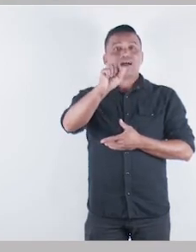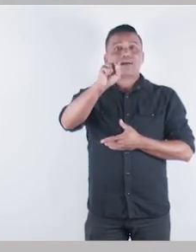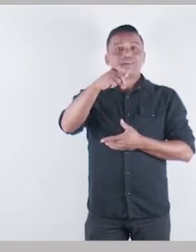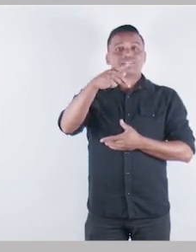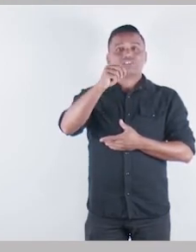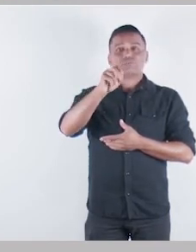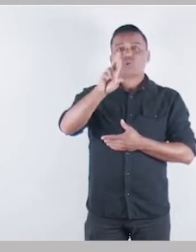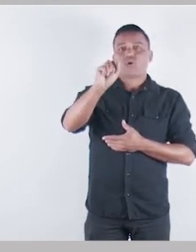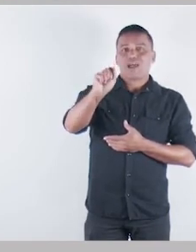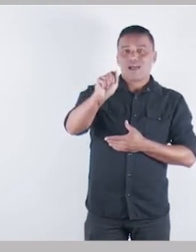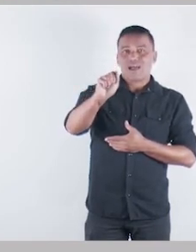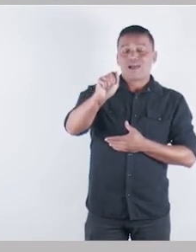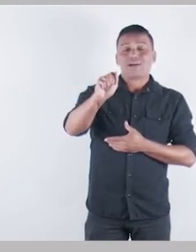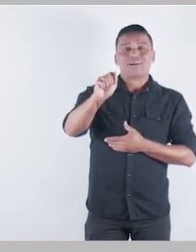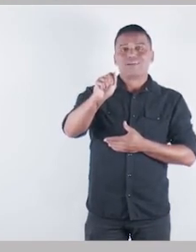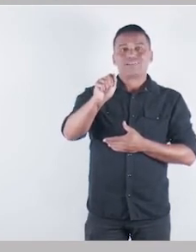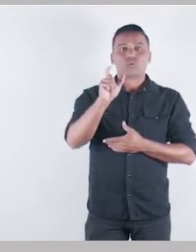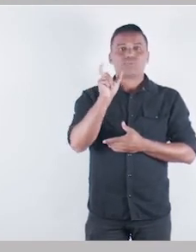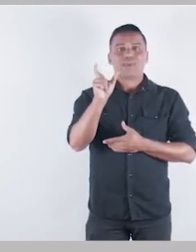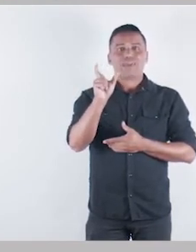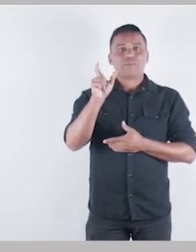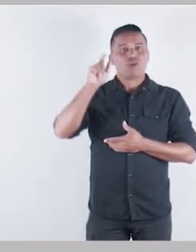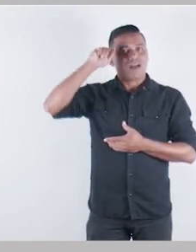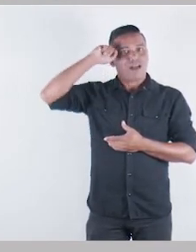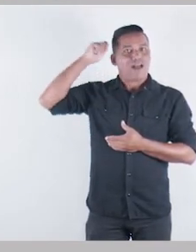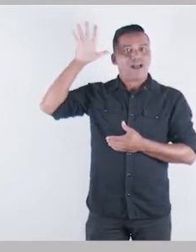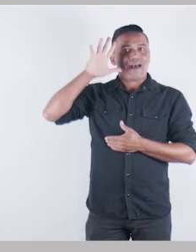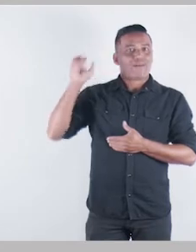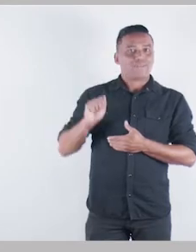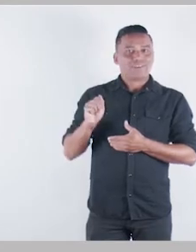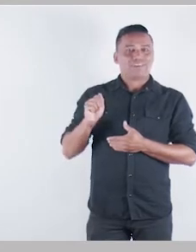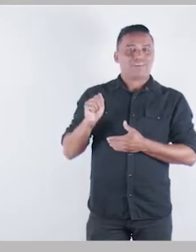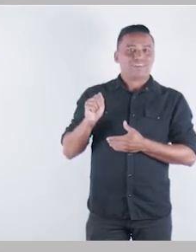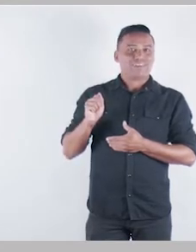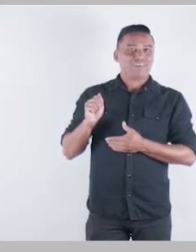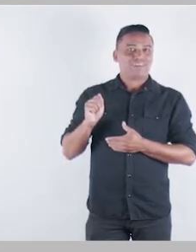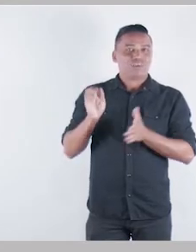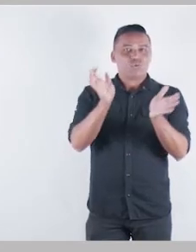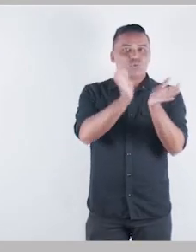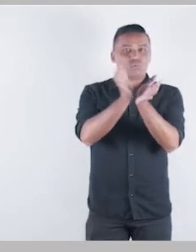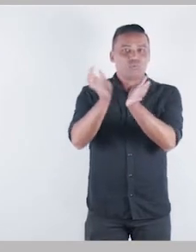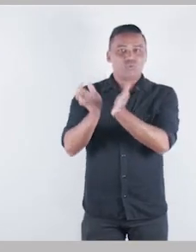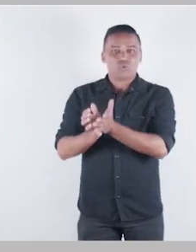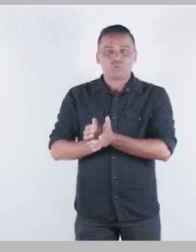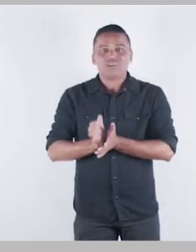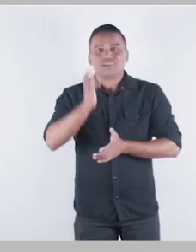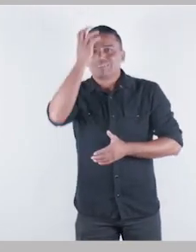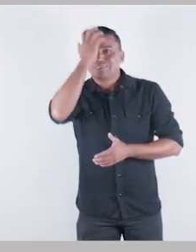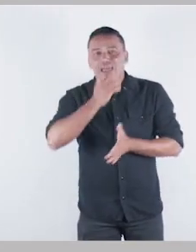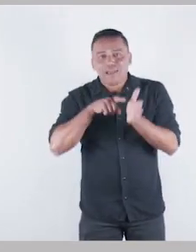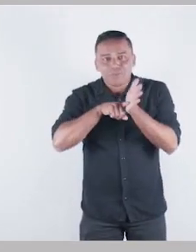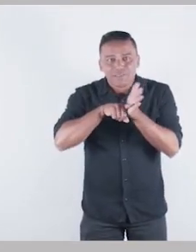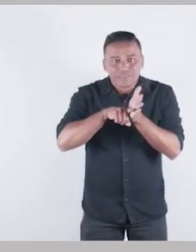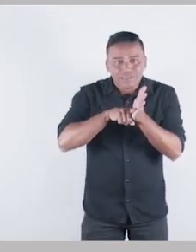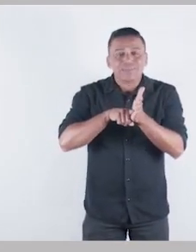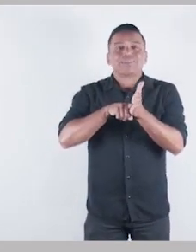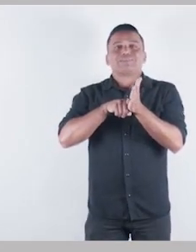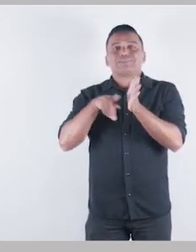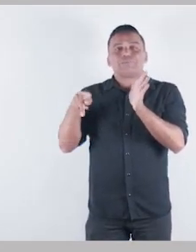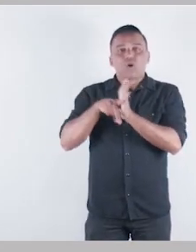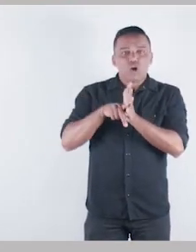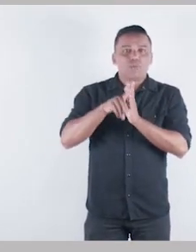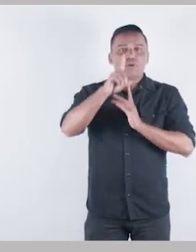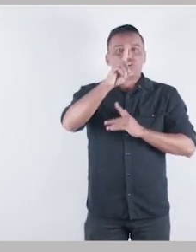da dispersão africana, né? Há estudos sérios e grupos de estudos sérios sobre a diáspora africana, sobre o